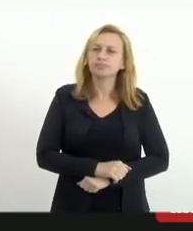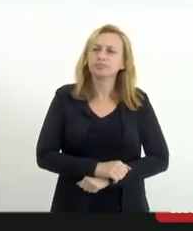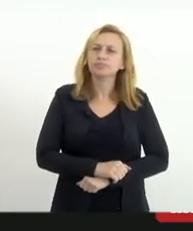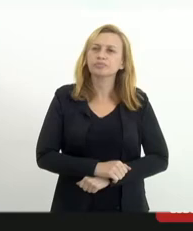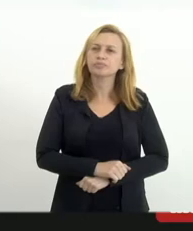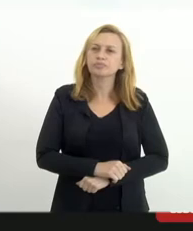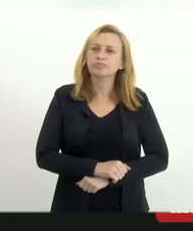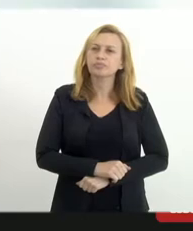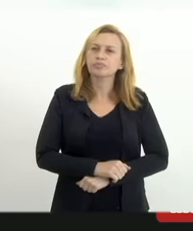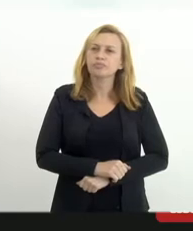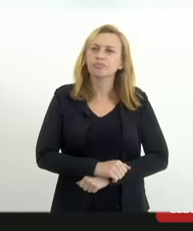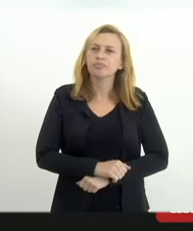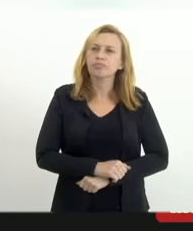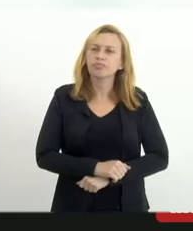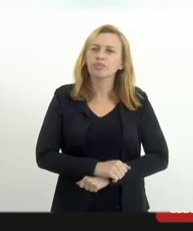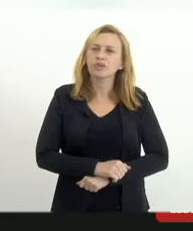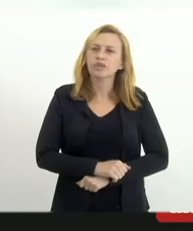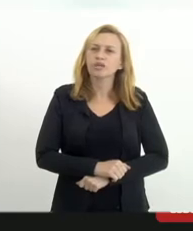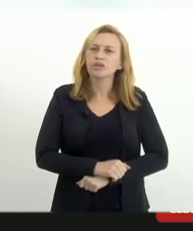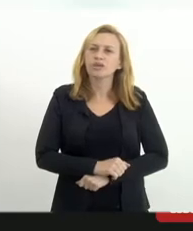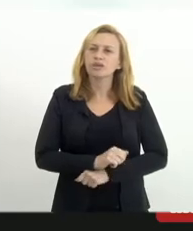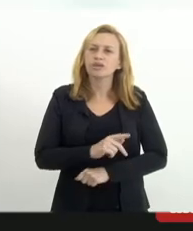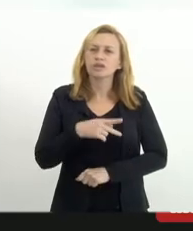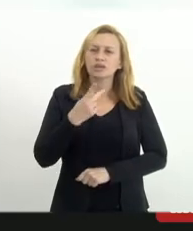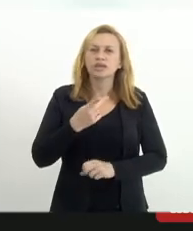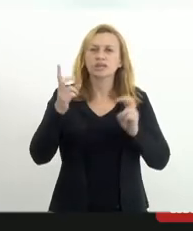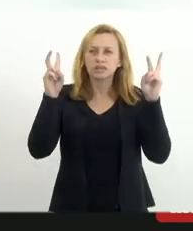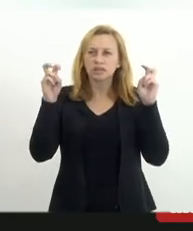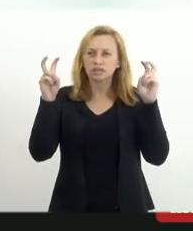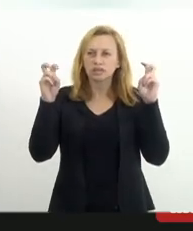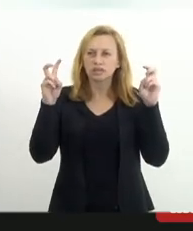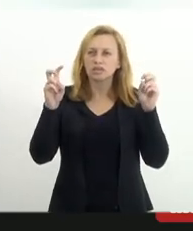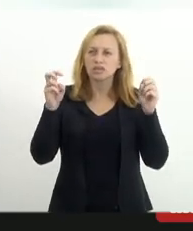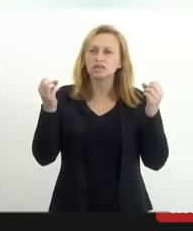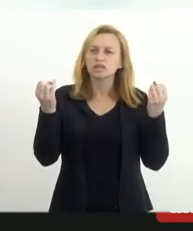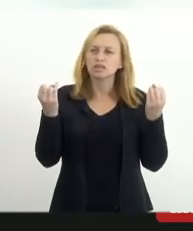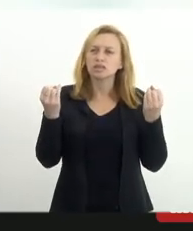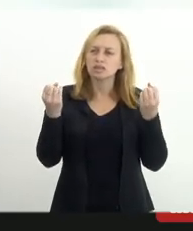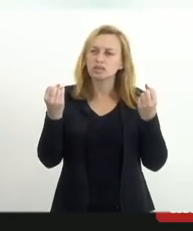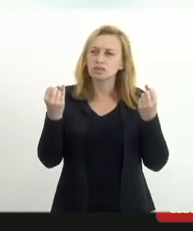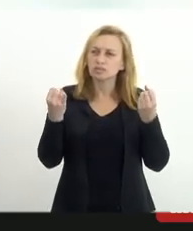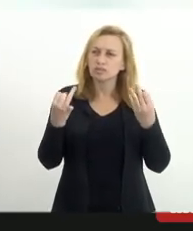se tenta chegar a esse ato normativo de simplificação.